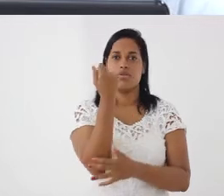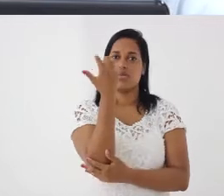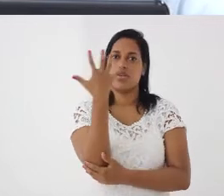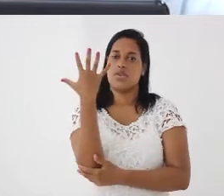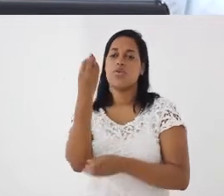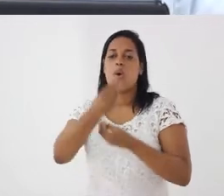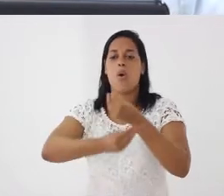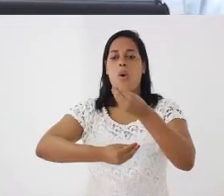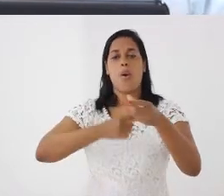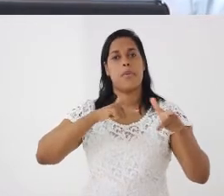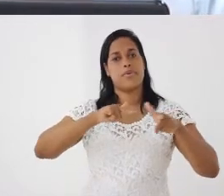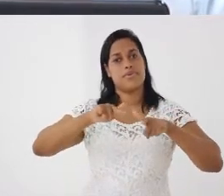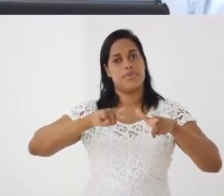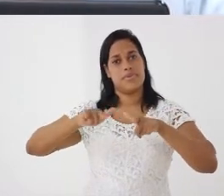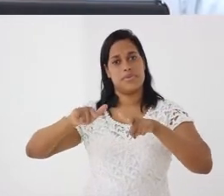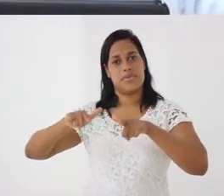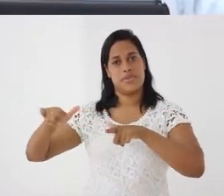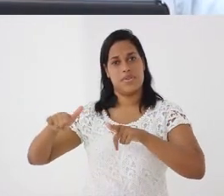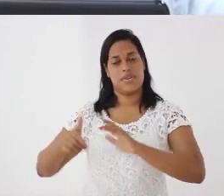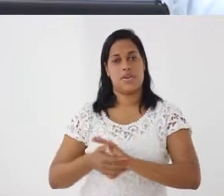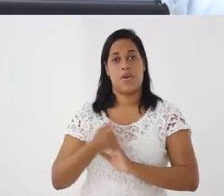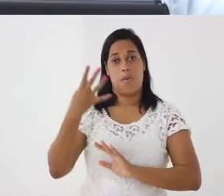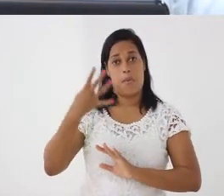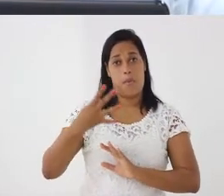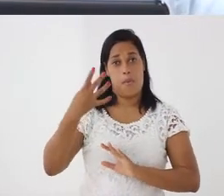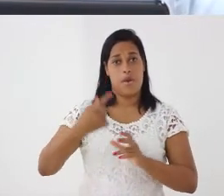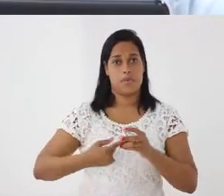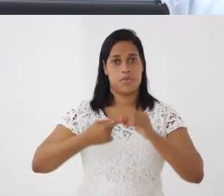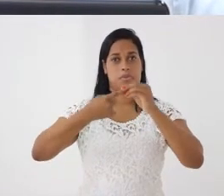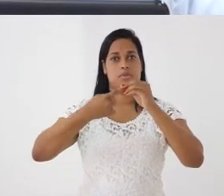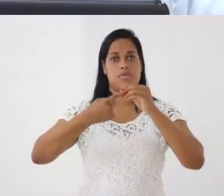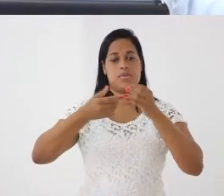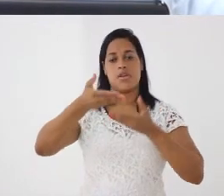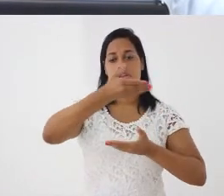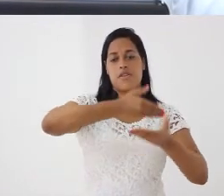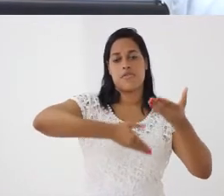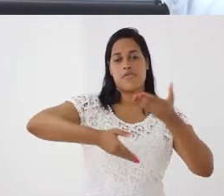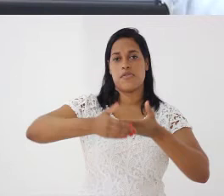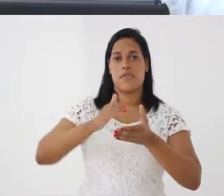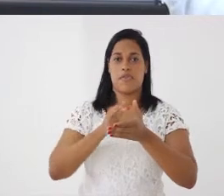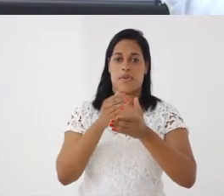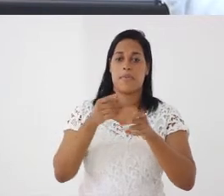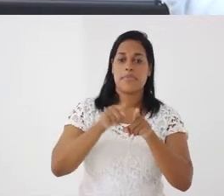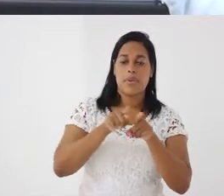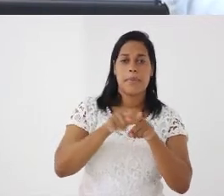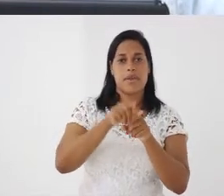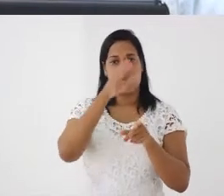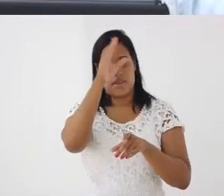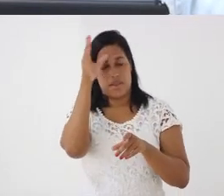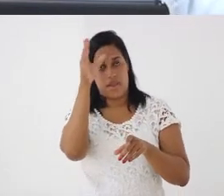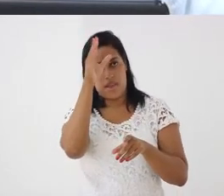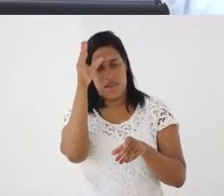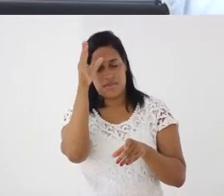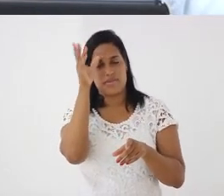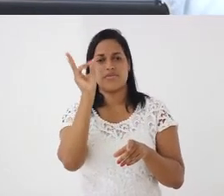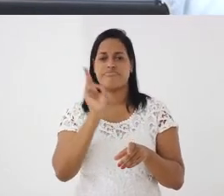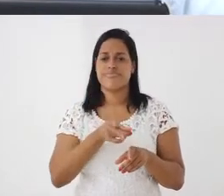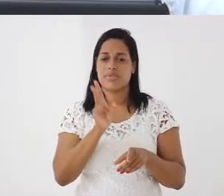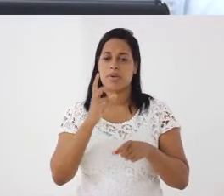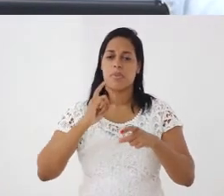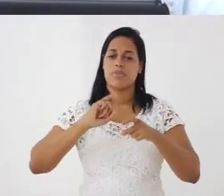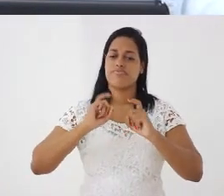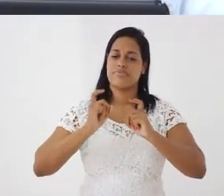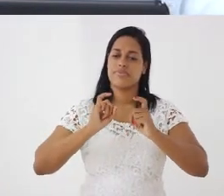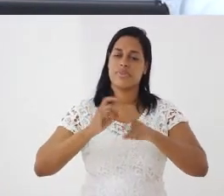natureza, como eu irei trabalhar? Quarto princípio, envolver parceiros e fornecedores. É importante estabelecer